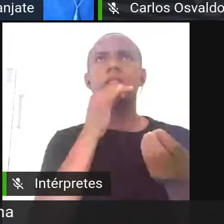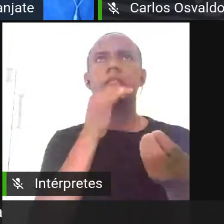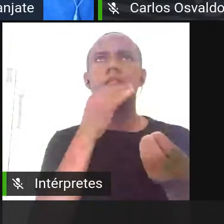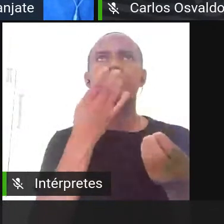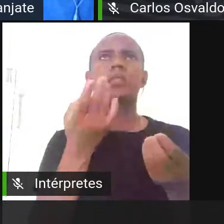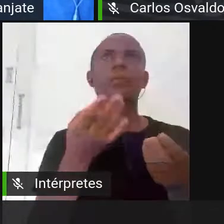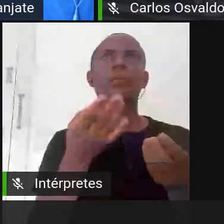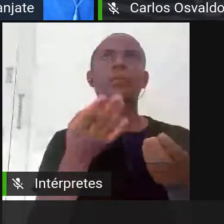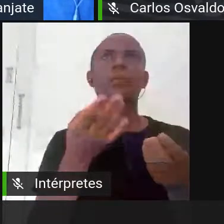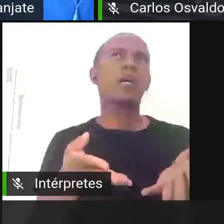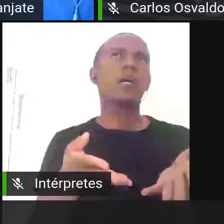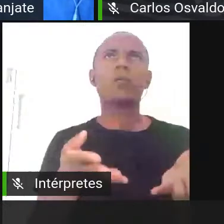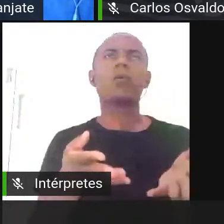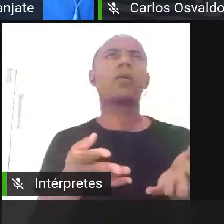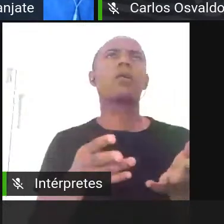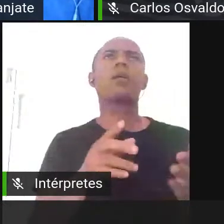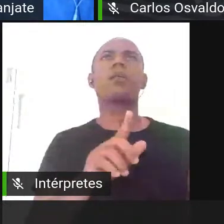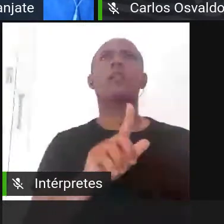moçambicana